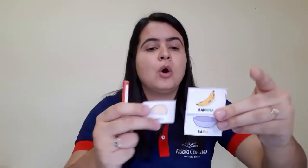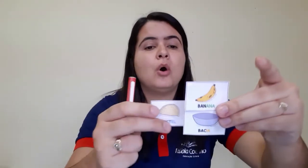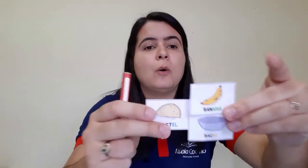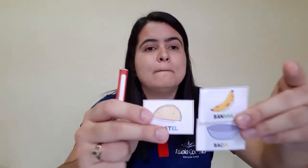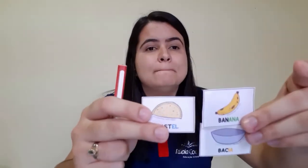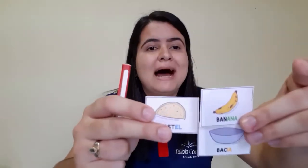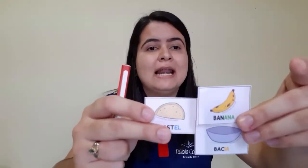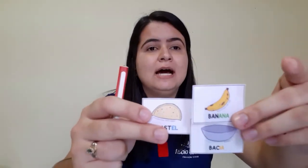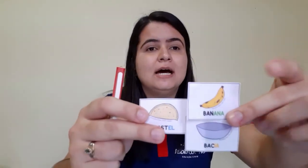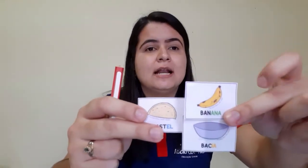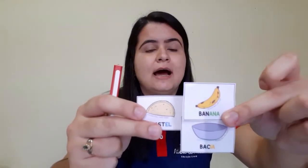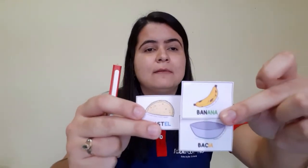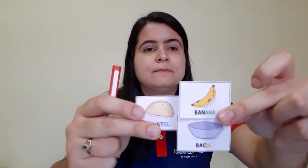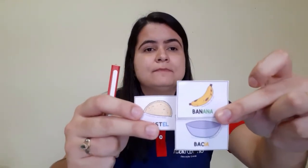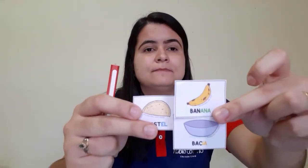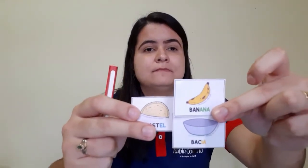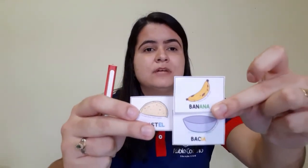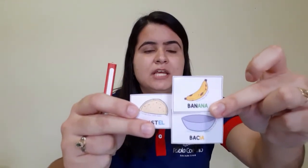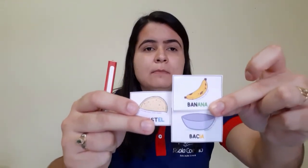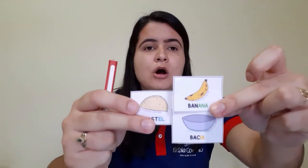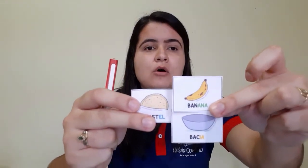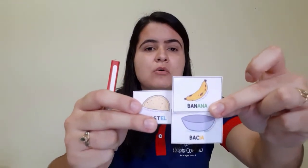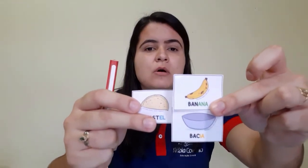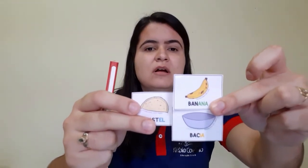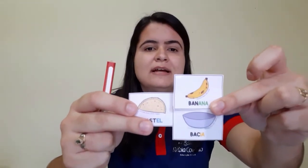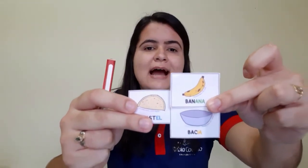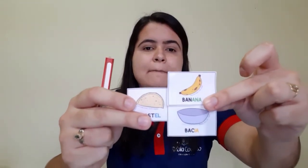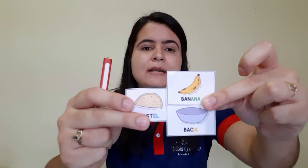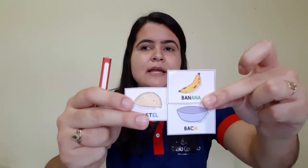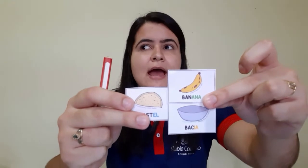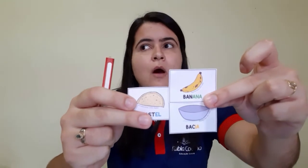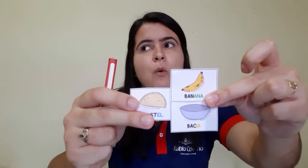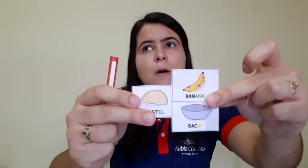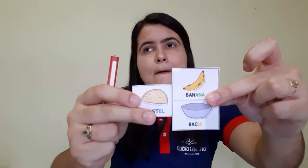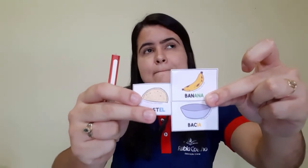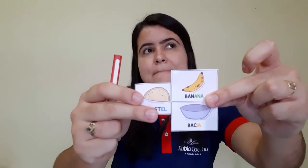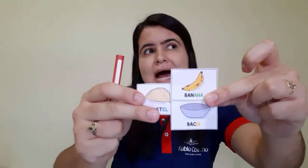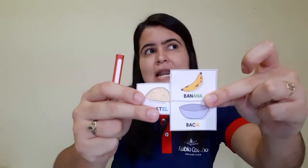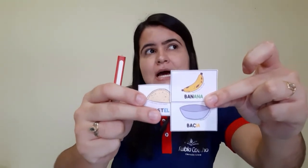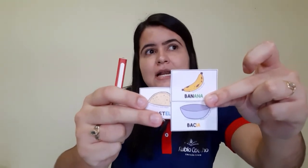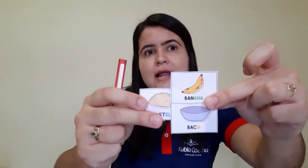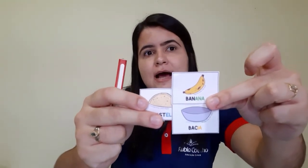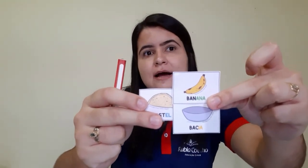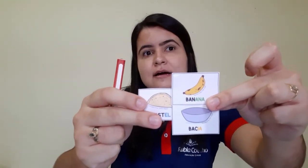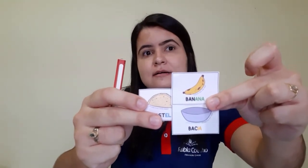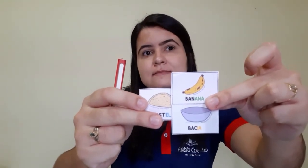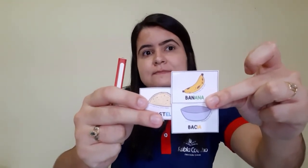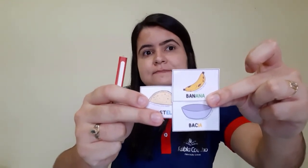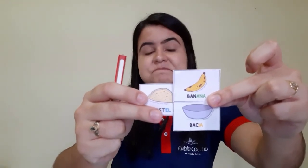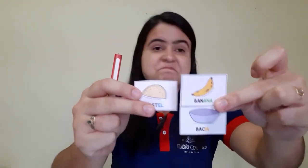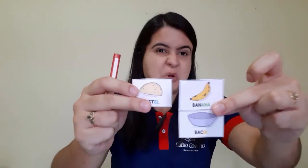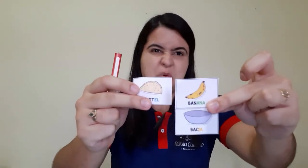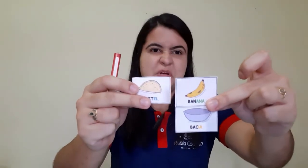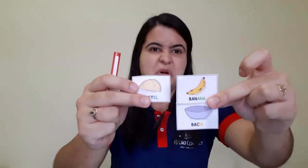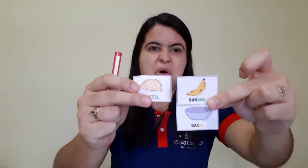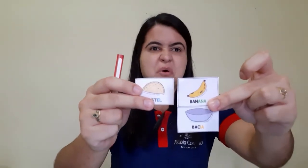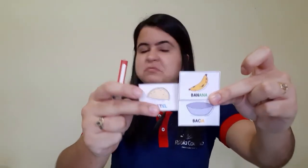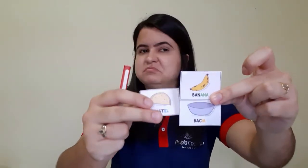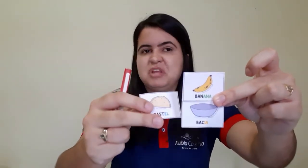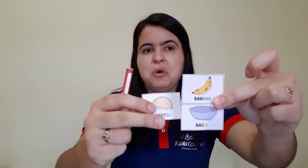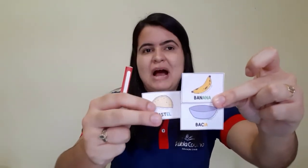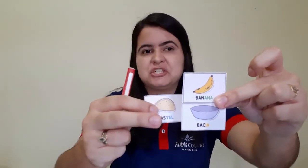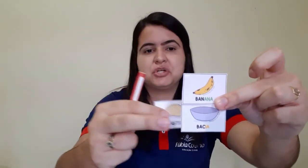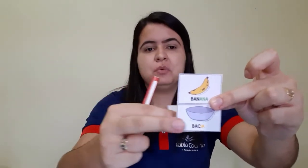rima com banana. Rimou? Gabriel, banana.